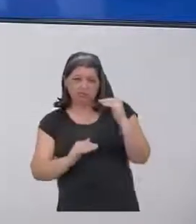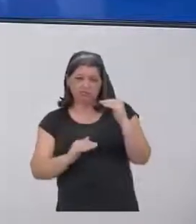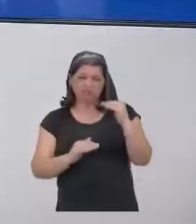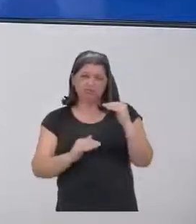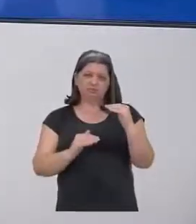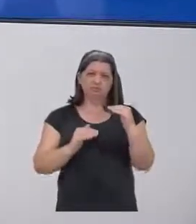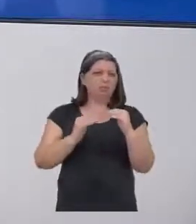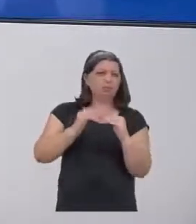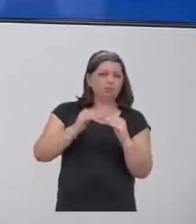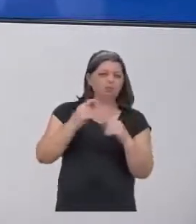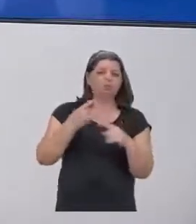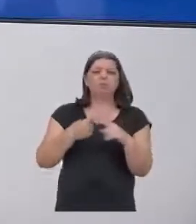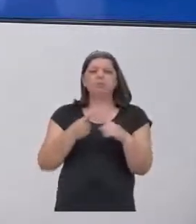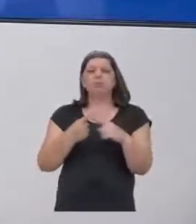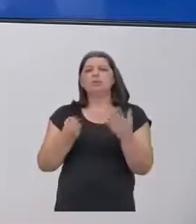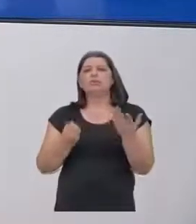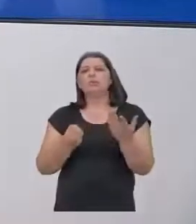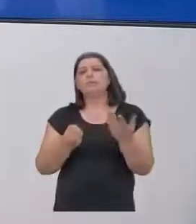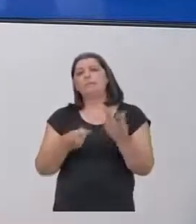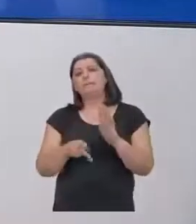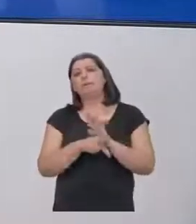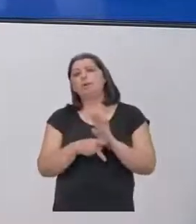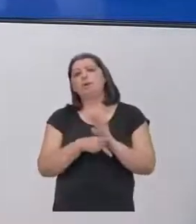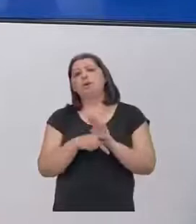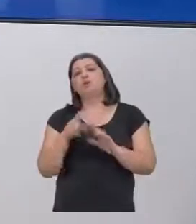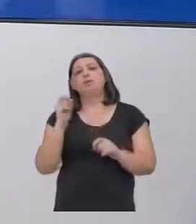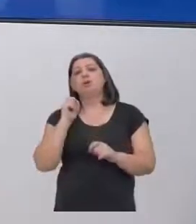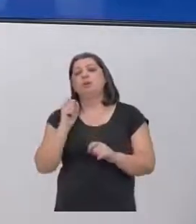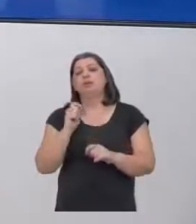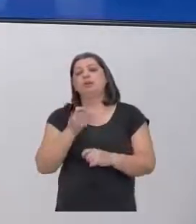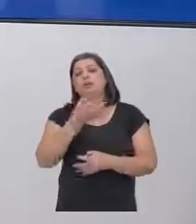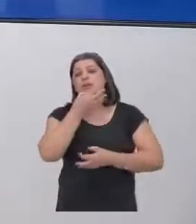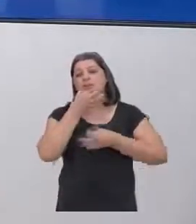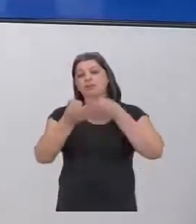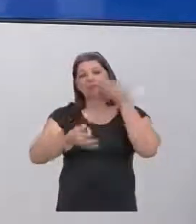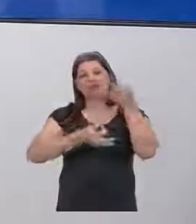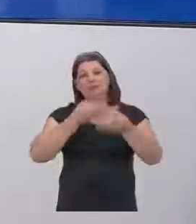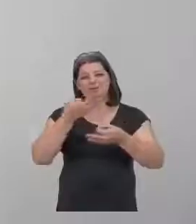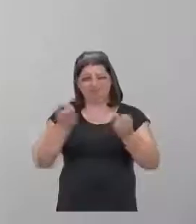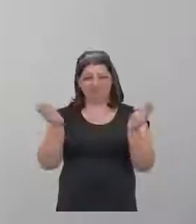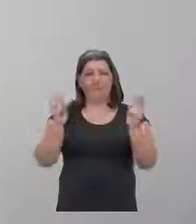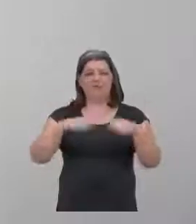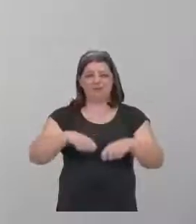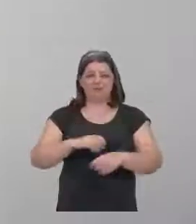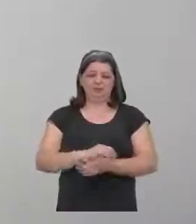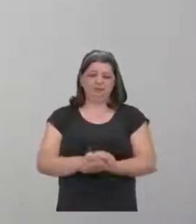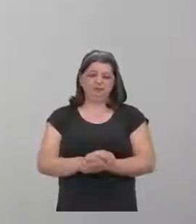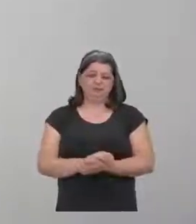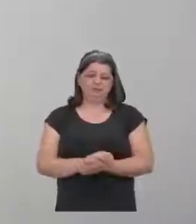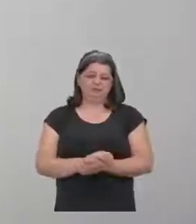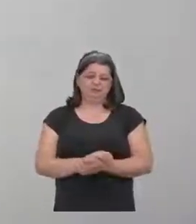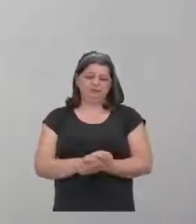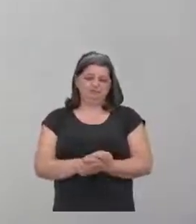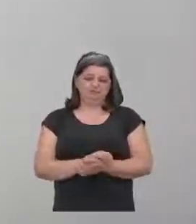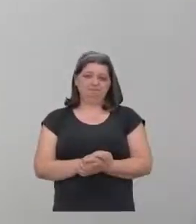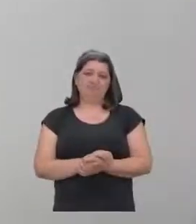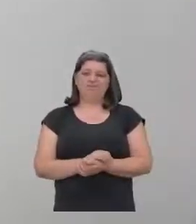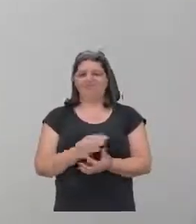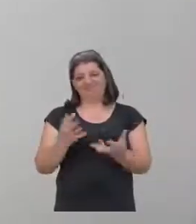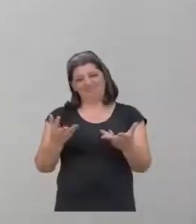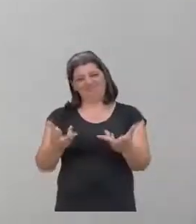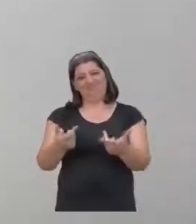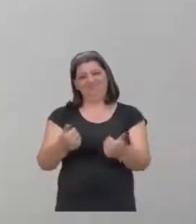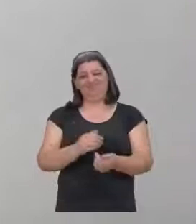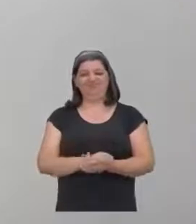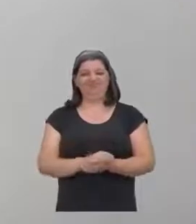você vai defender o seu ponto de vista. É isso que vai mostrar a sua capacidade argumentativa, né? Exato. Isso lindo, lindo. Então,